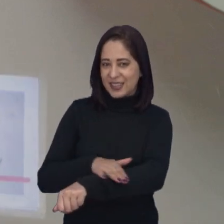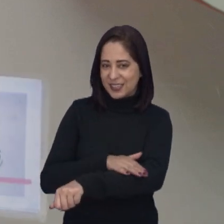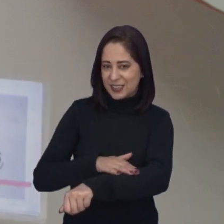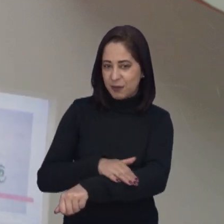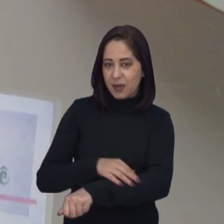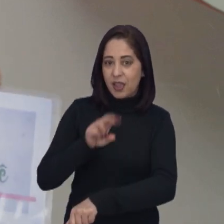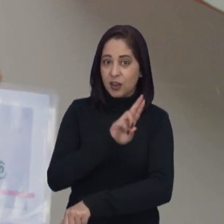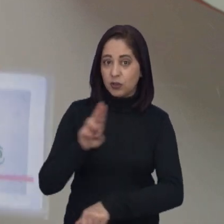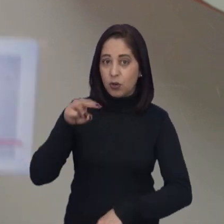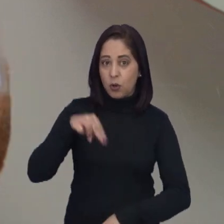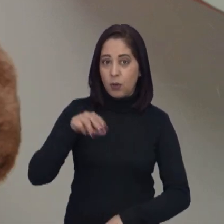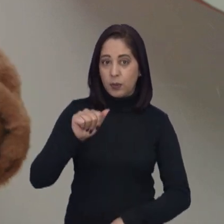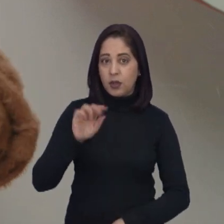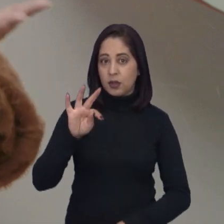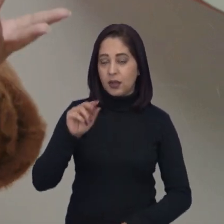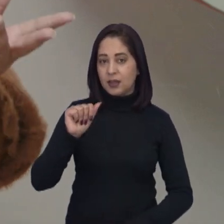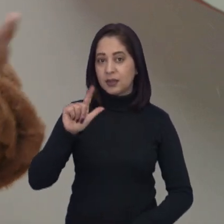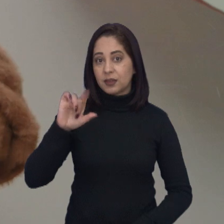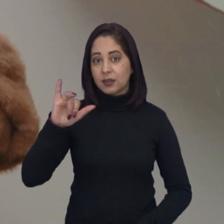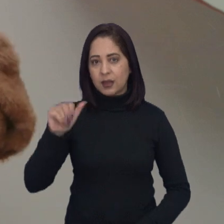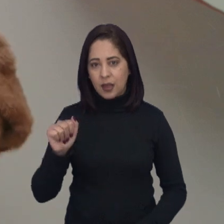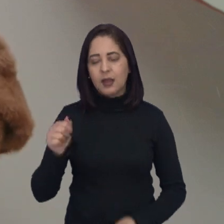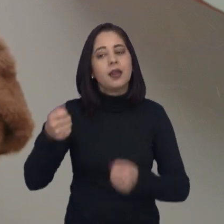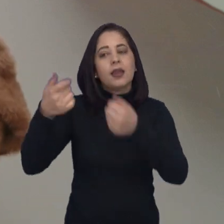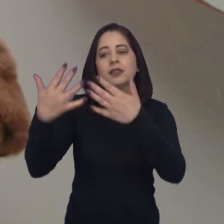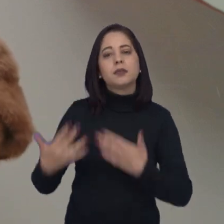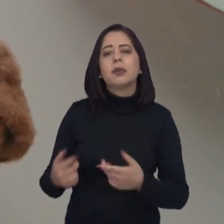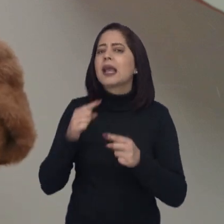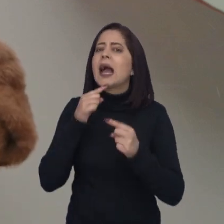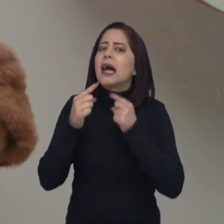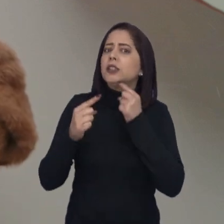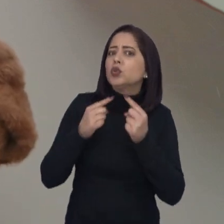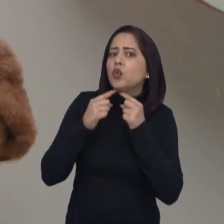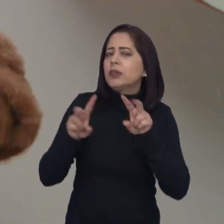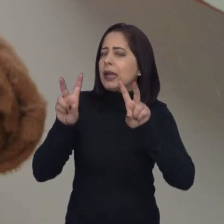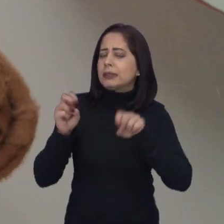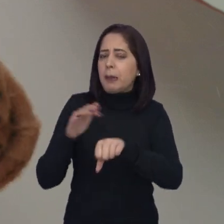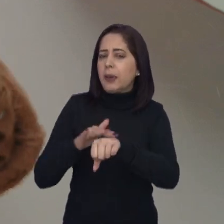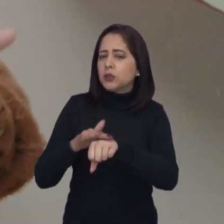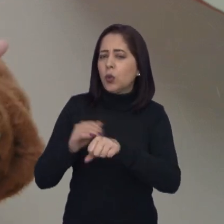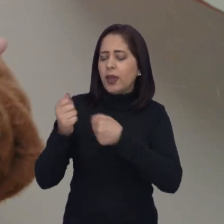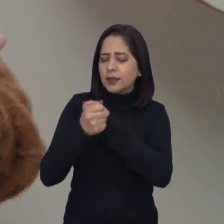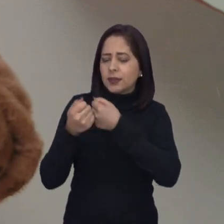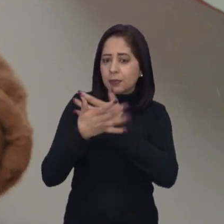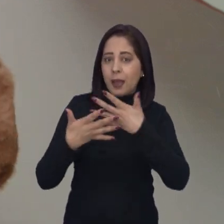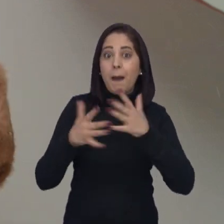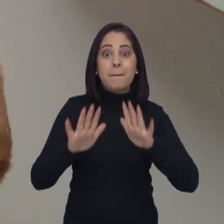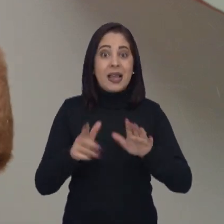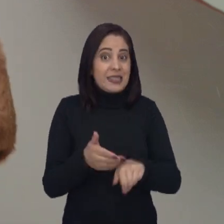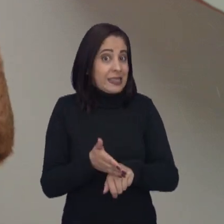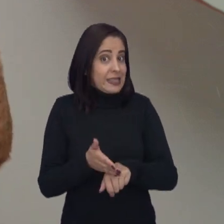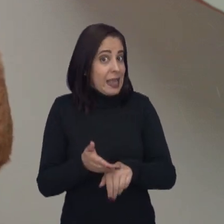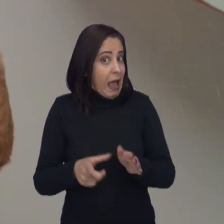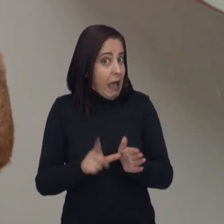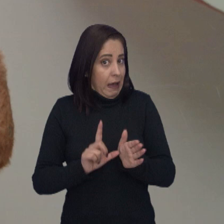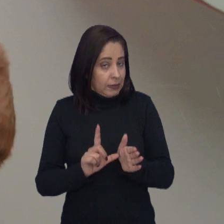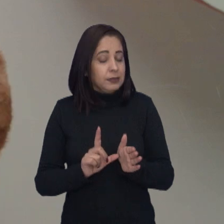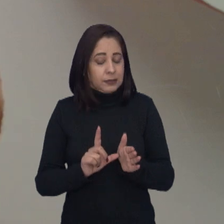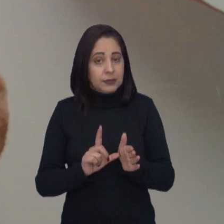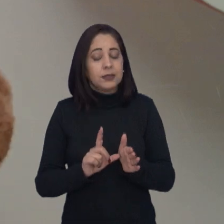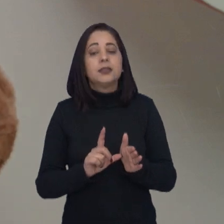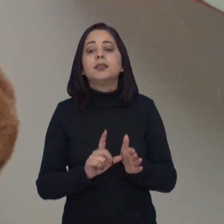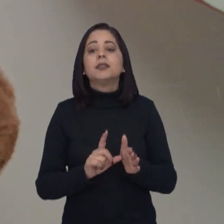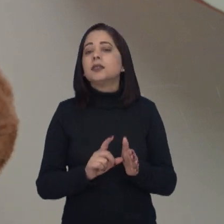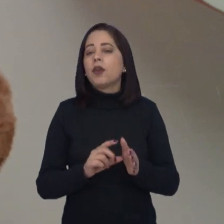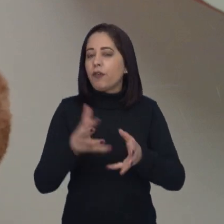dermatologista Natália Delfino, que esclarece para a gente dúvidas sobre o vitiligo. Só que antes da gente continuar a entrevista aqui no estúdio,